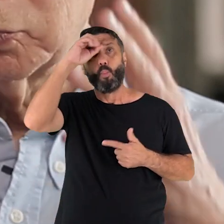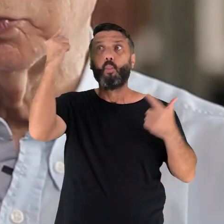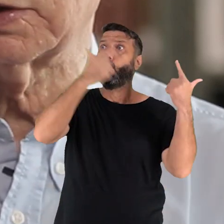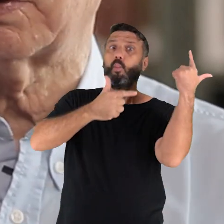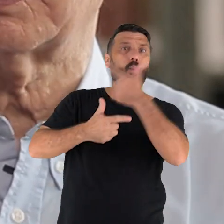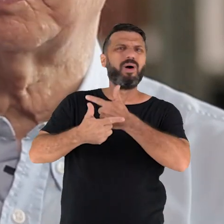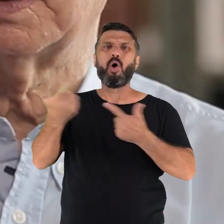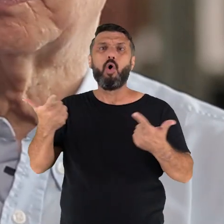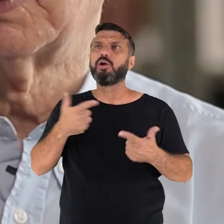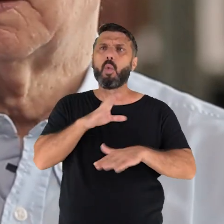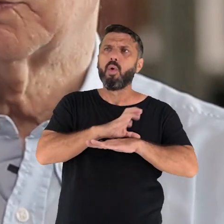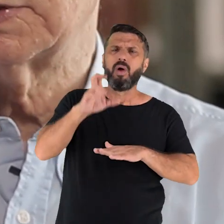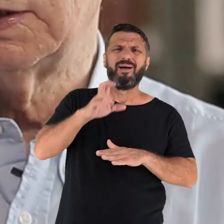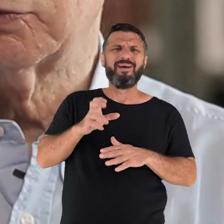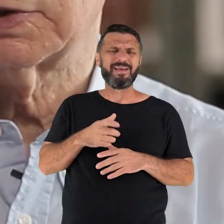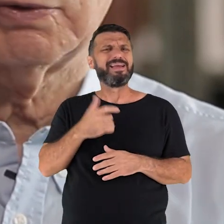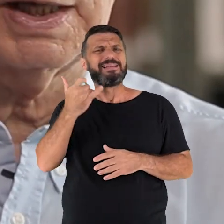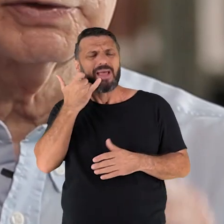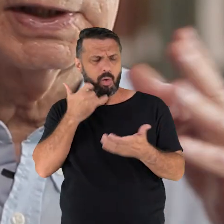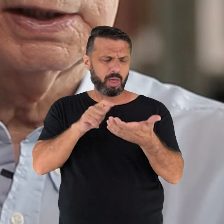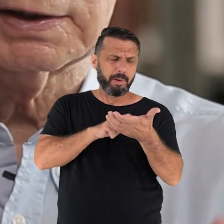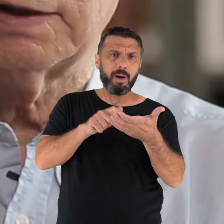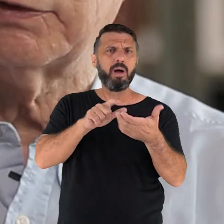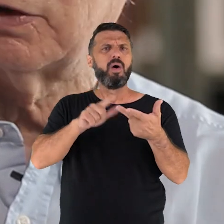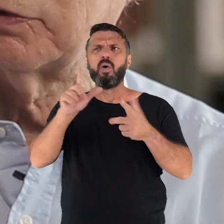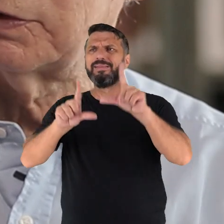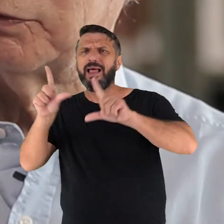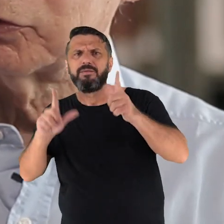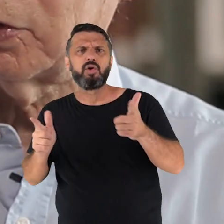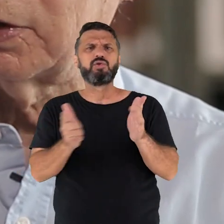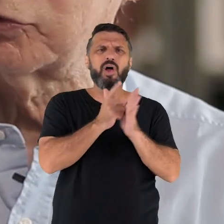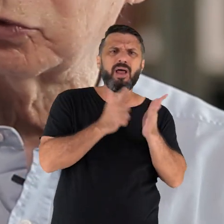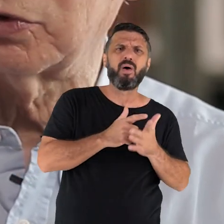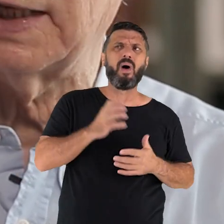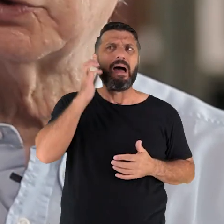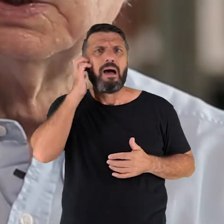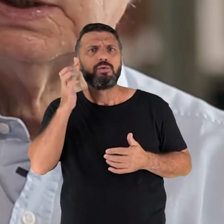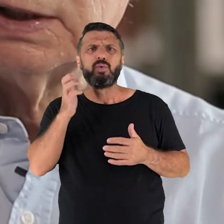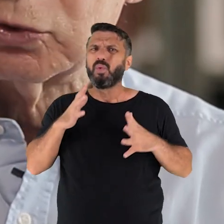Essa é a cultura que nós respiramos. Você liga o celular, você liga a televisão, você vê o jornal,